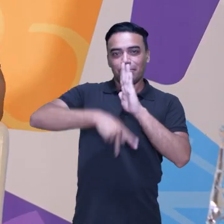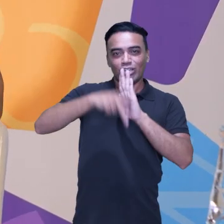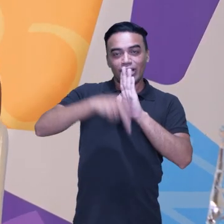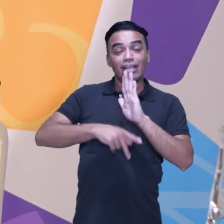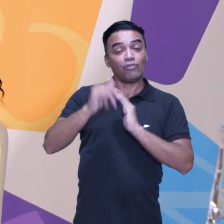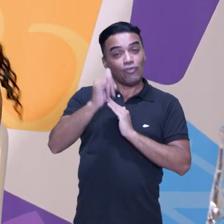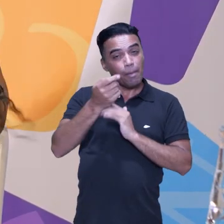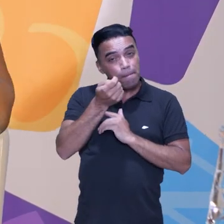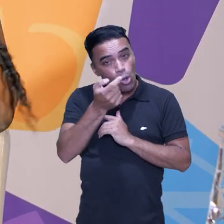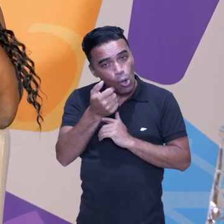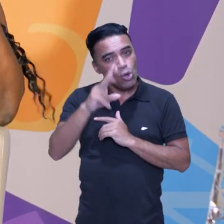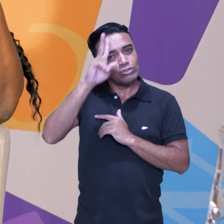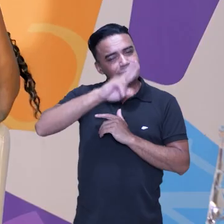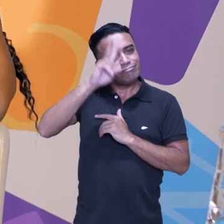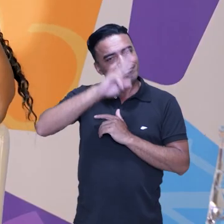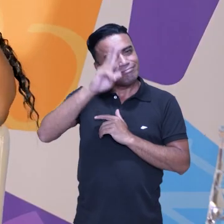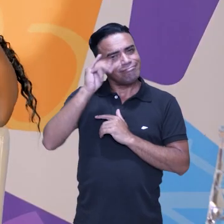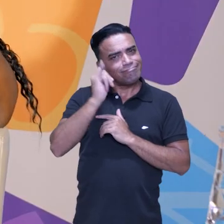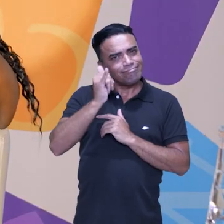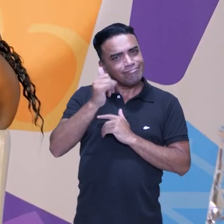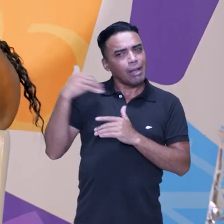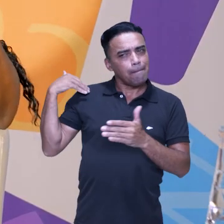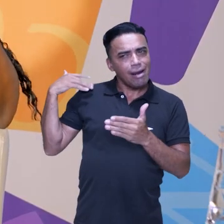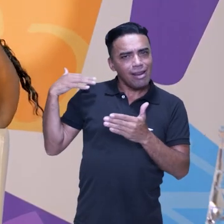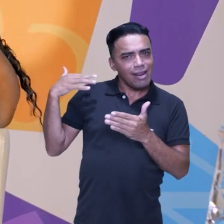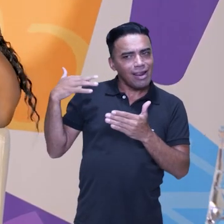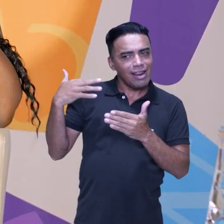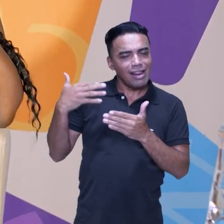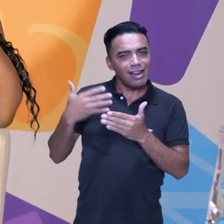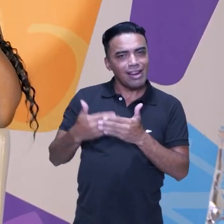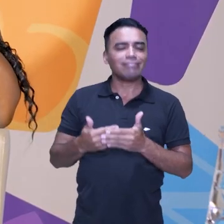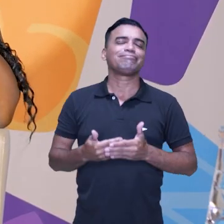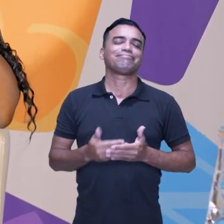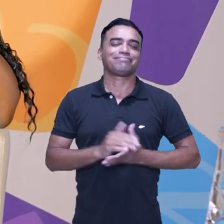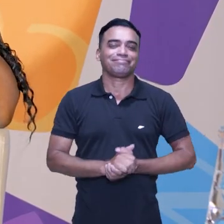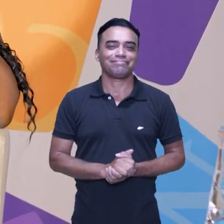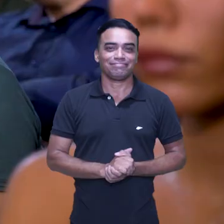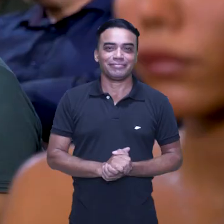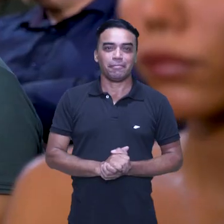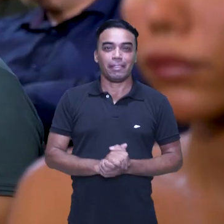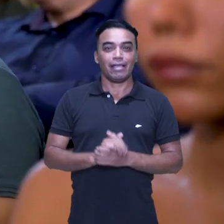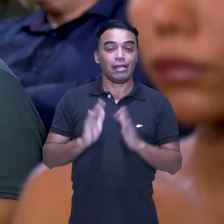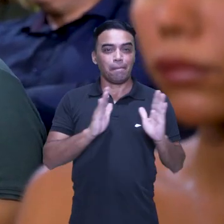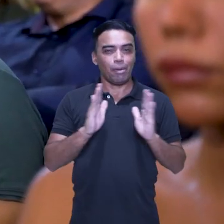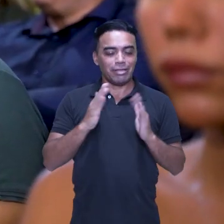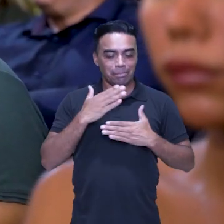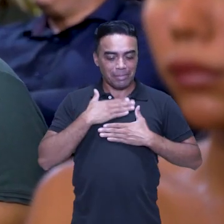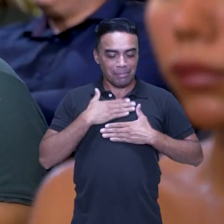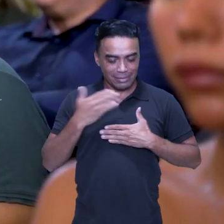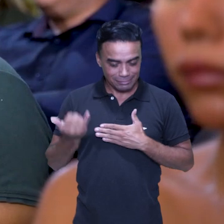para vocês, contar um pouquinho desse caminho, né, que a gente percorreu, um momento assim para mim